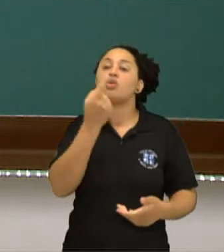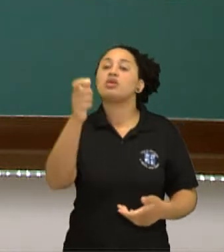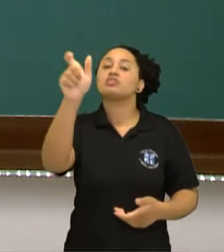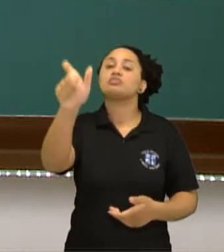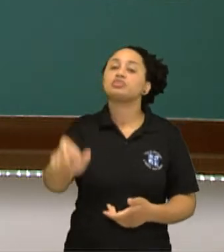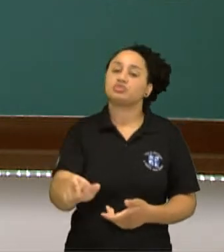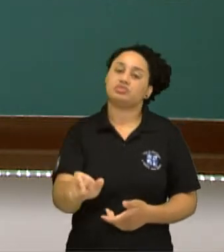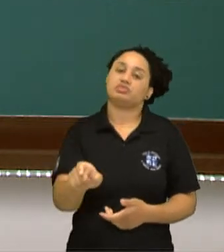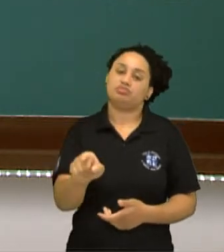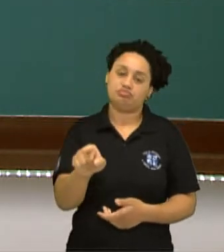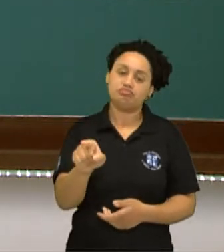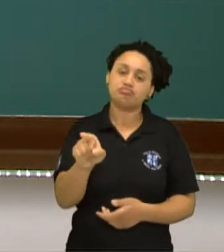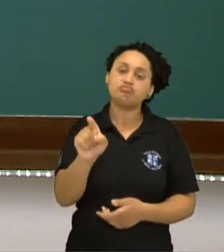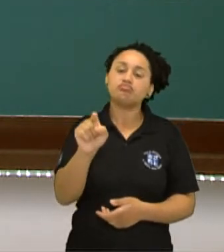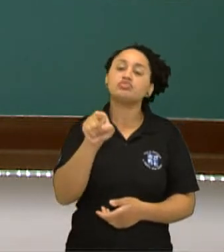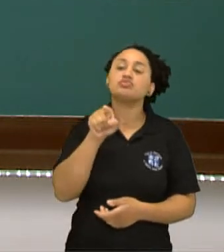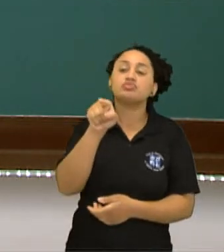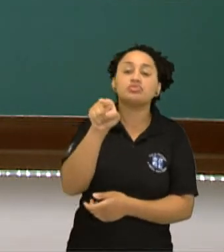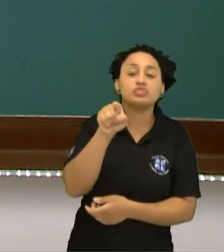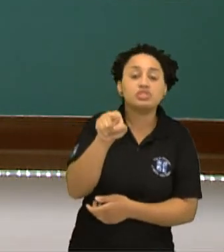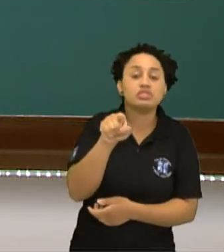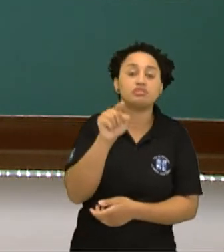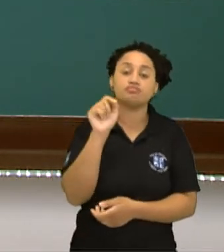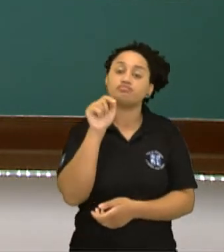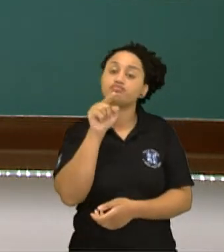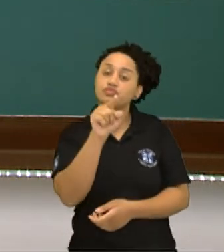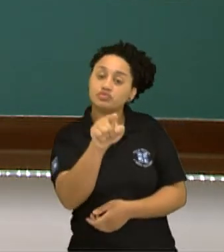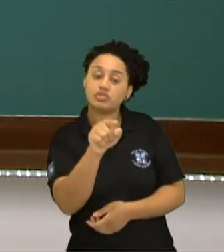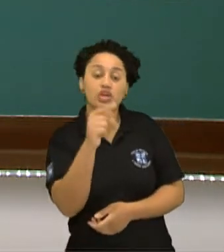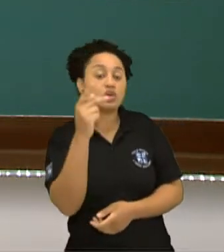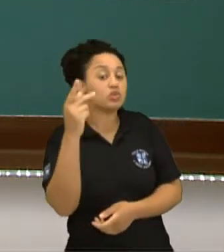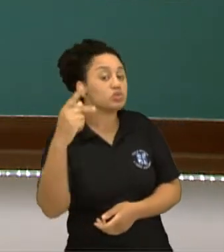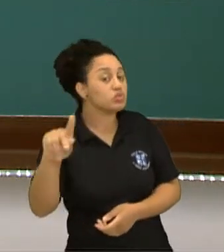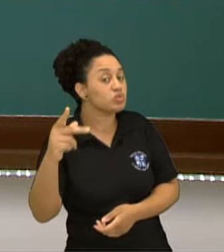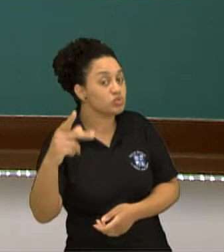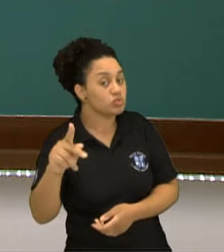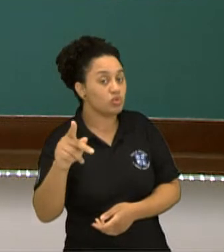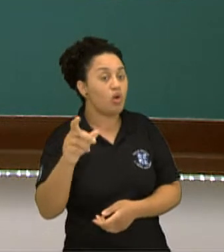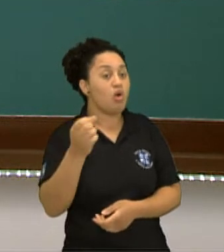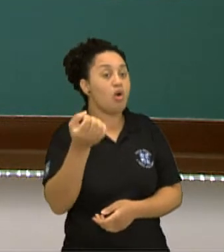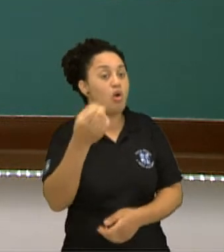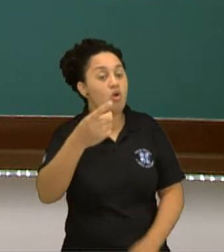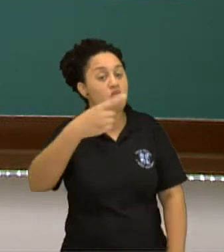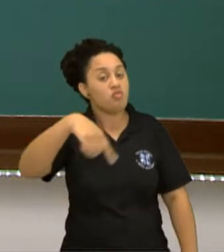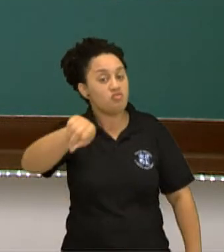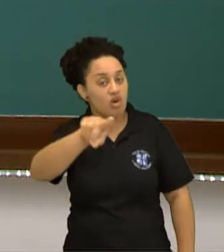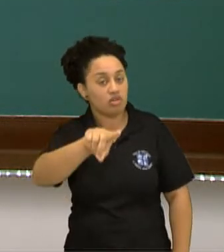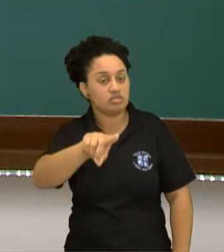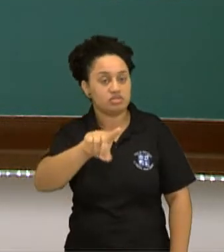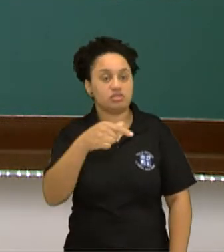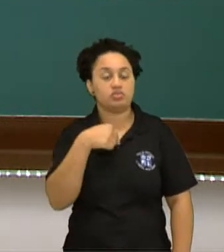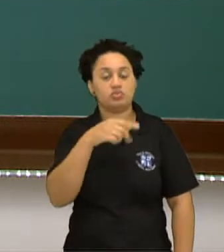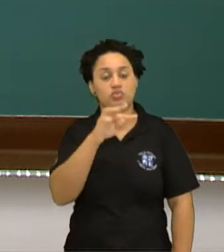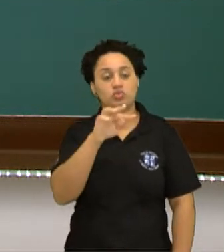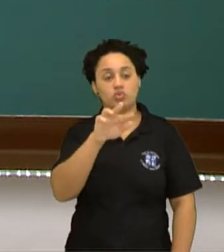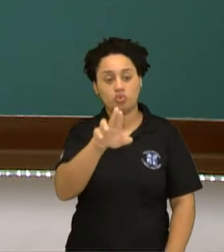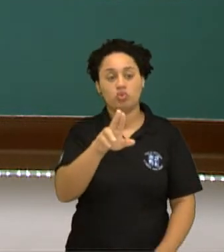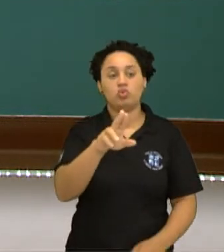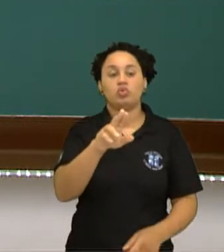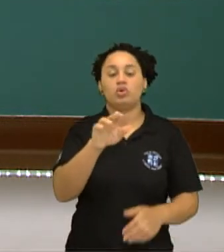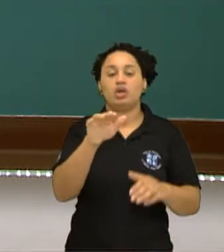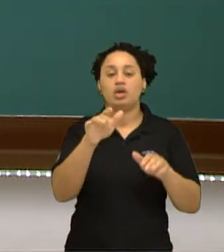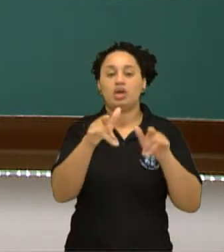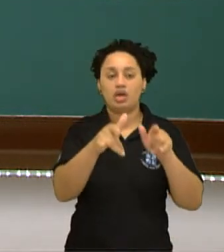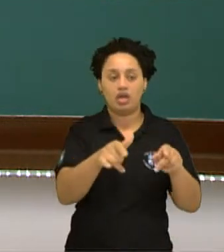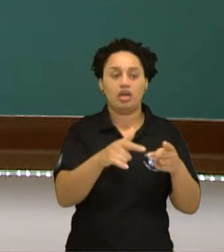de uma segunda pessoa, você, no caso, tu ou vos, eu vou usar tu. Tu cama, tu